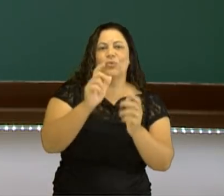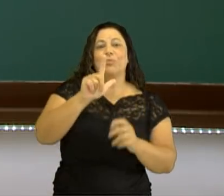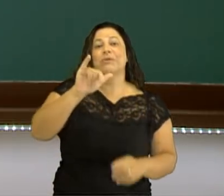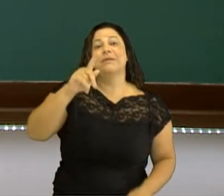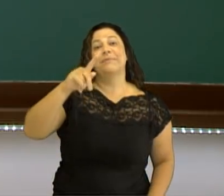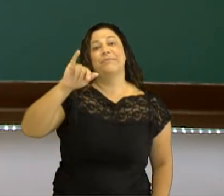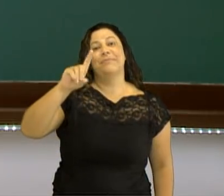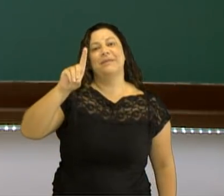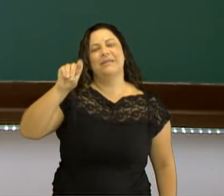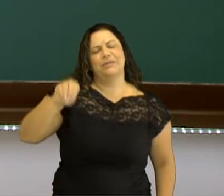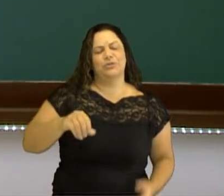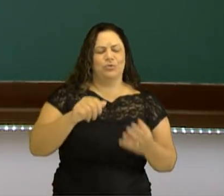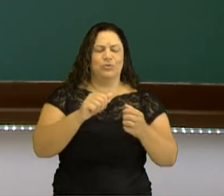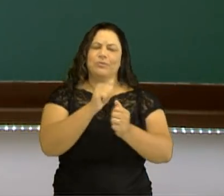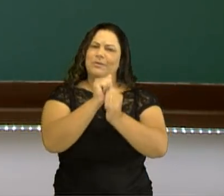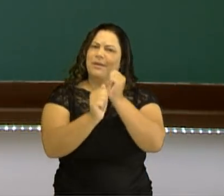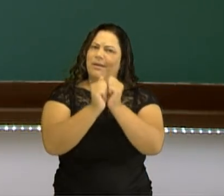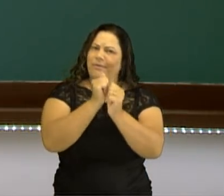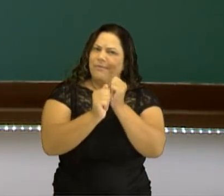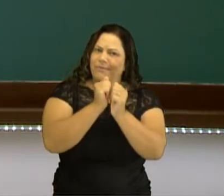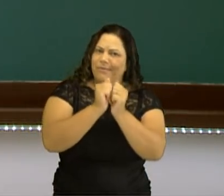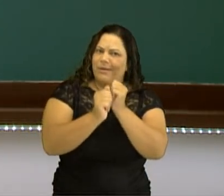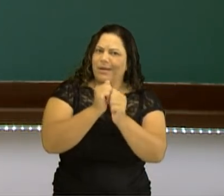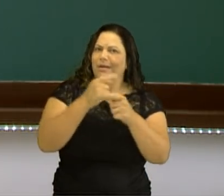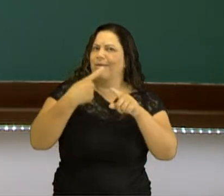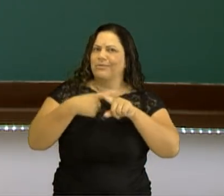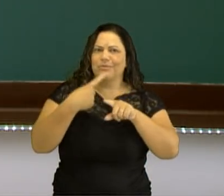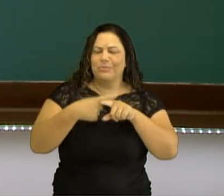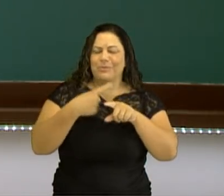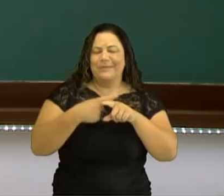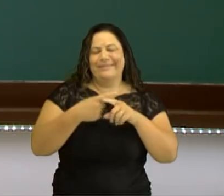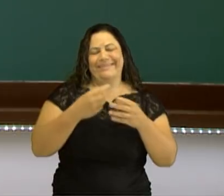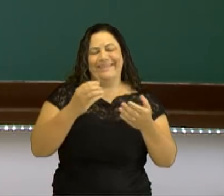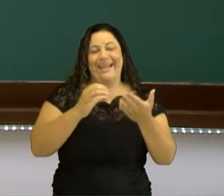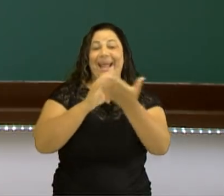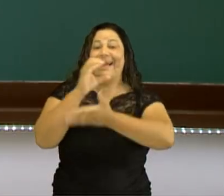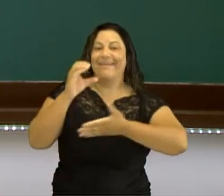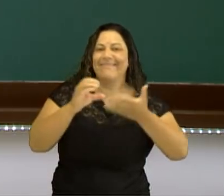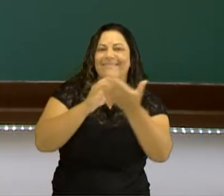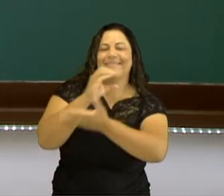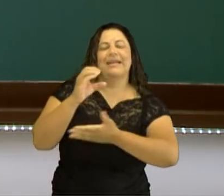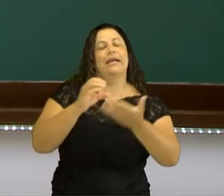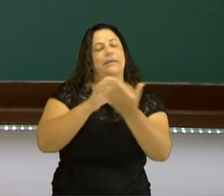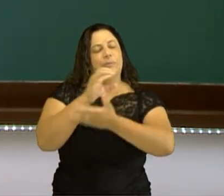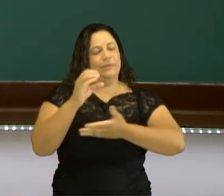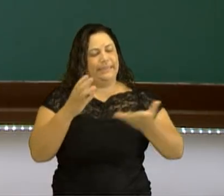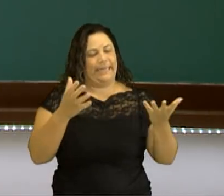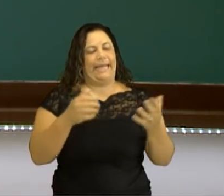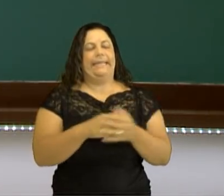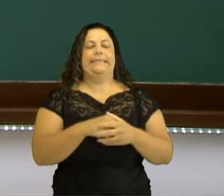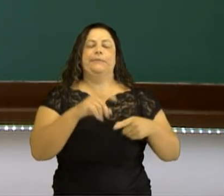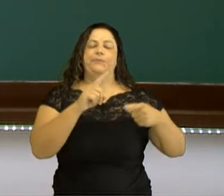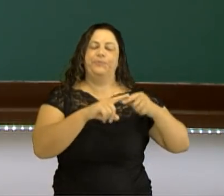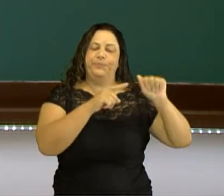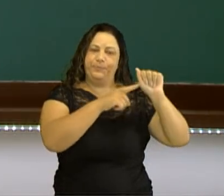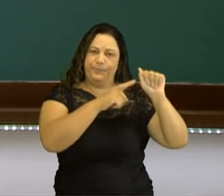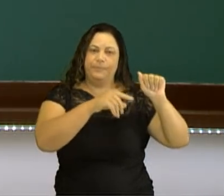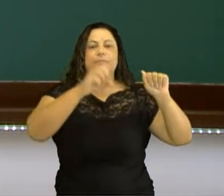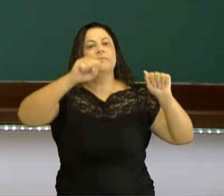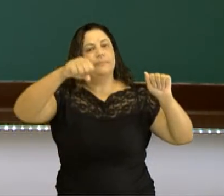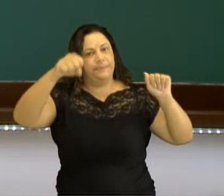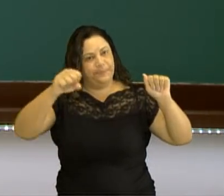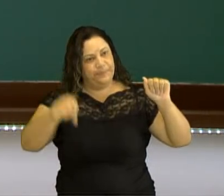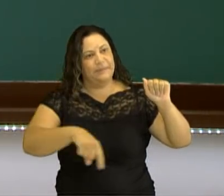o arroz. Por quê? Porque o arroz é um carboidrato. O abacate é sim uma boa fonte de gordura.